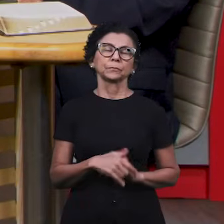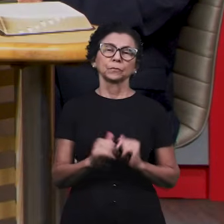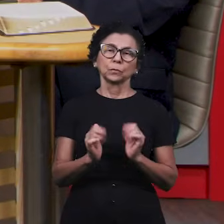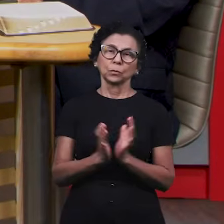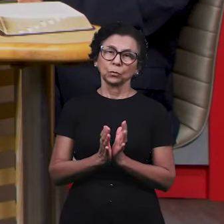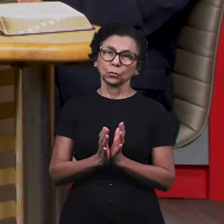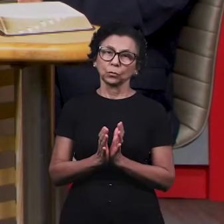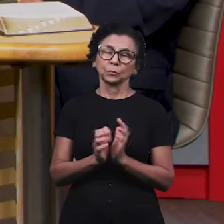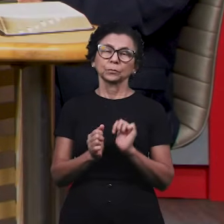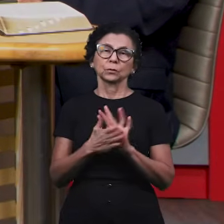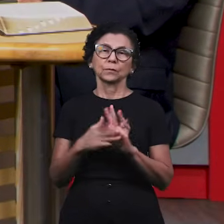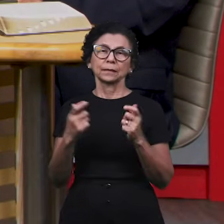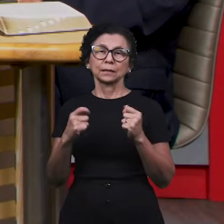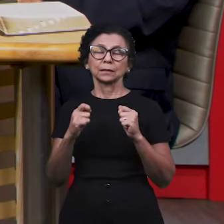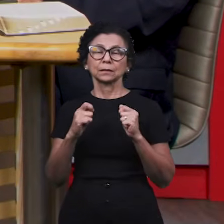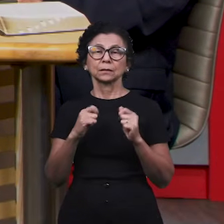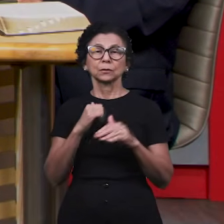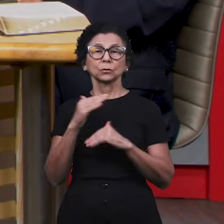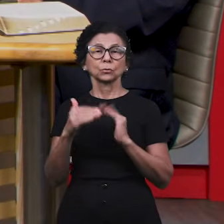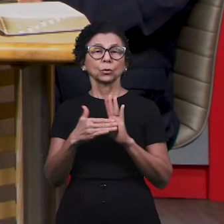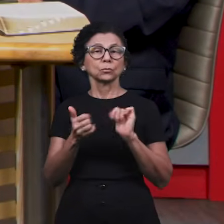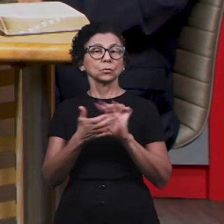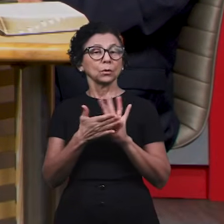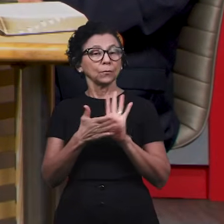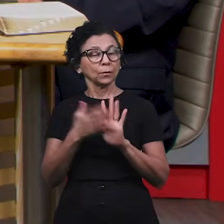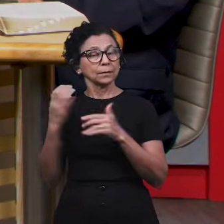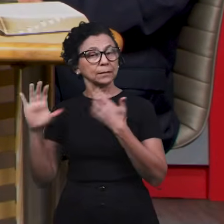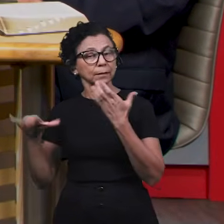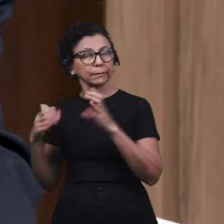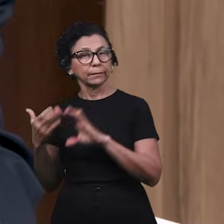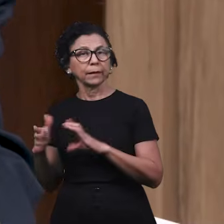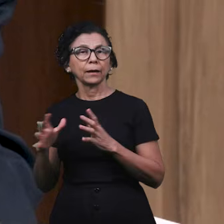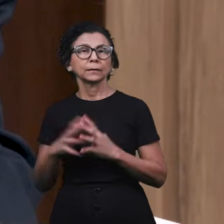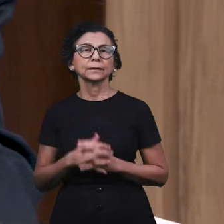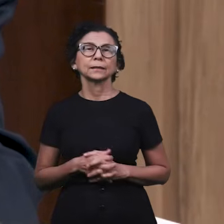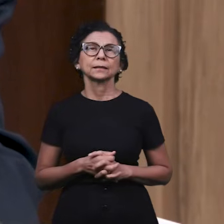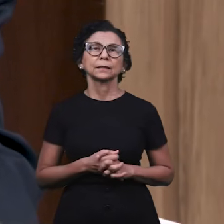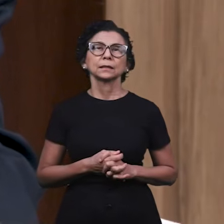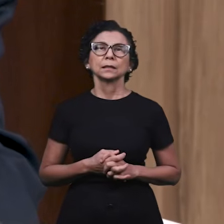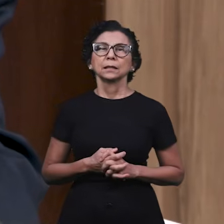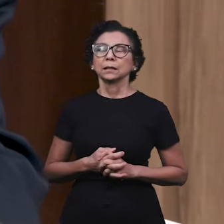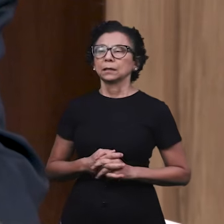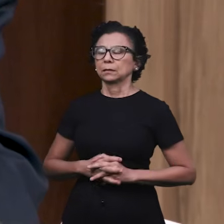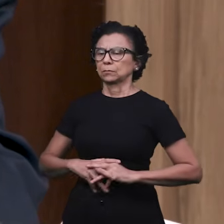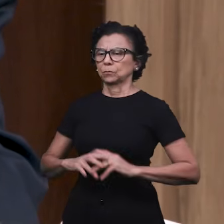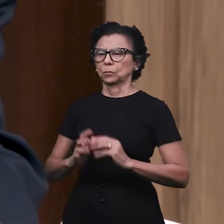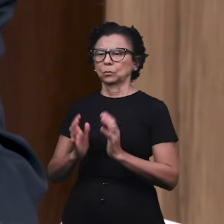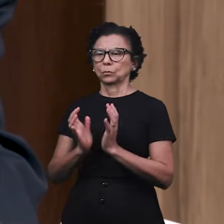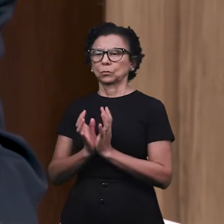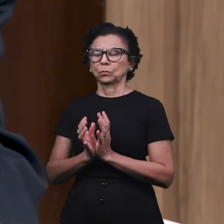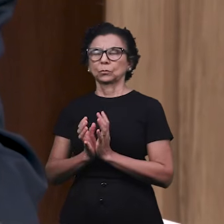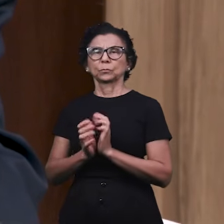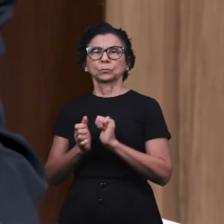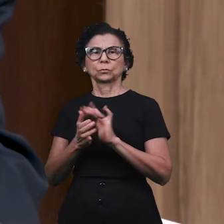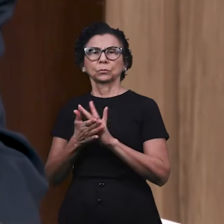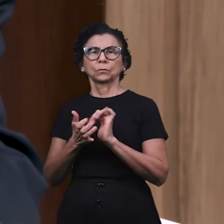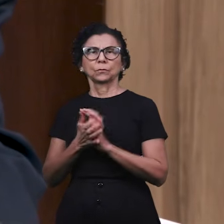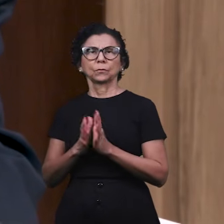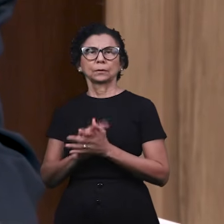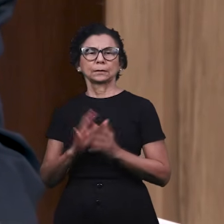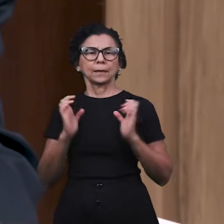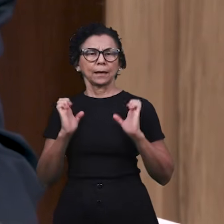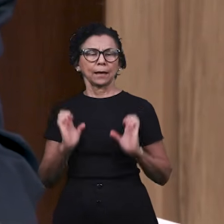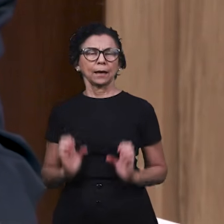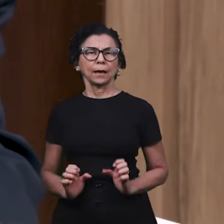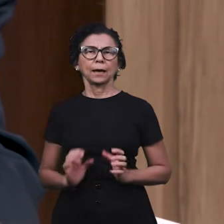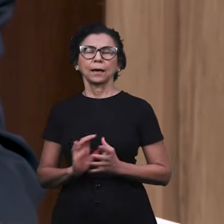bom. E isso até é uma questão ética. Quando a igreja vê um grupo de louvor assim, esse grupo é um grupo seguro, né? Que traz